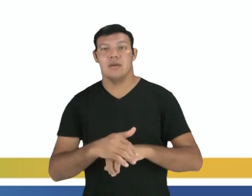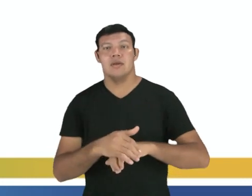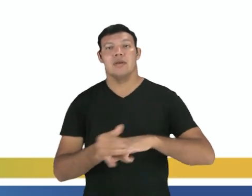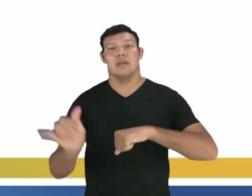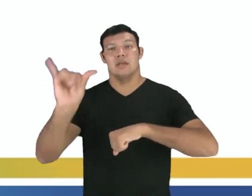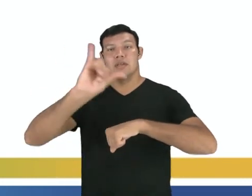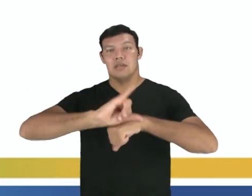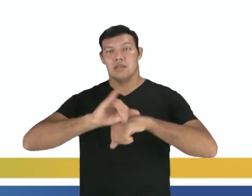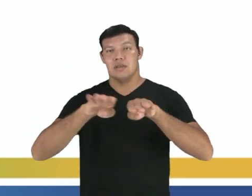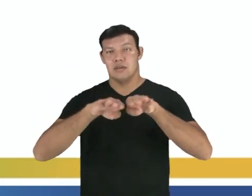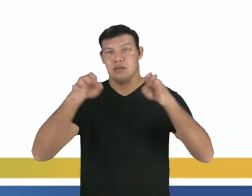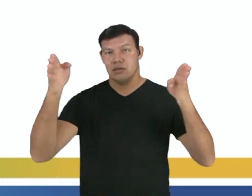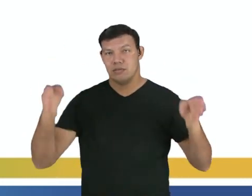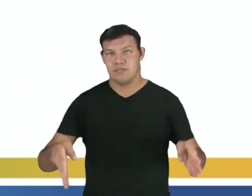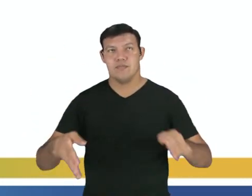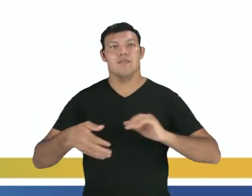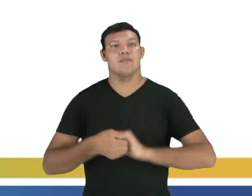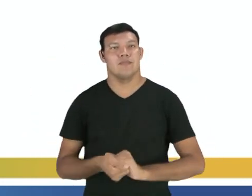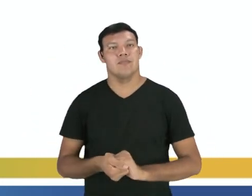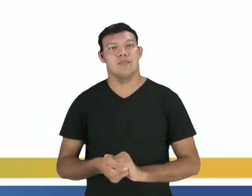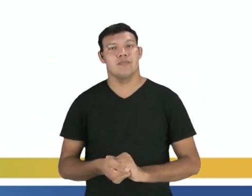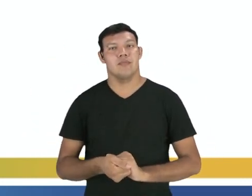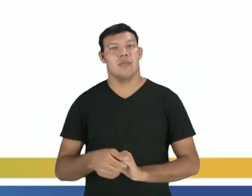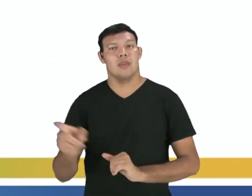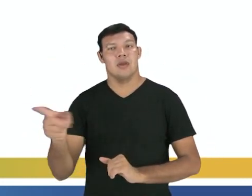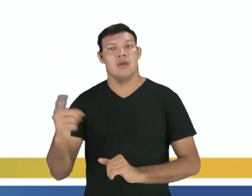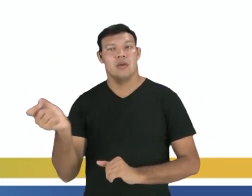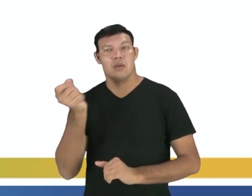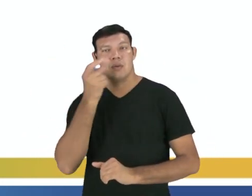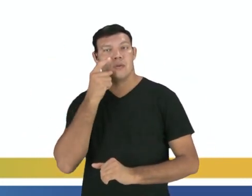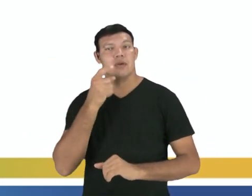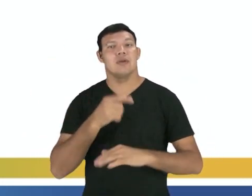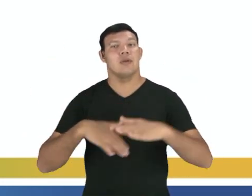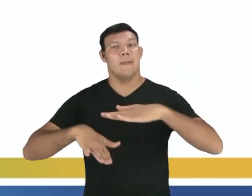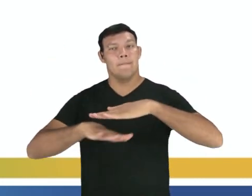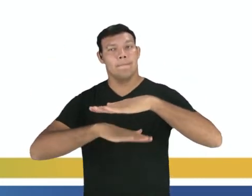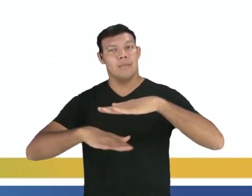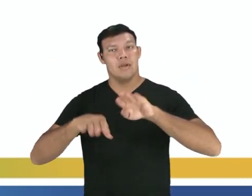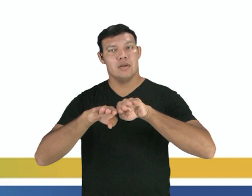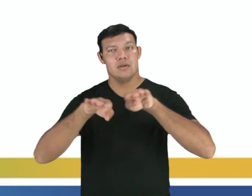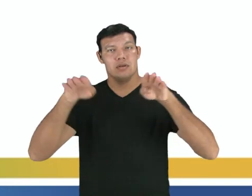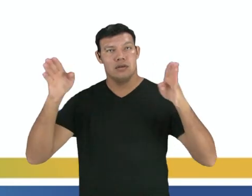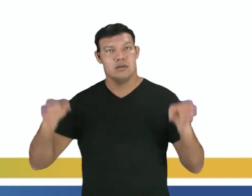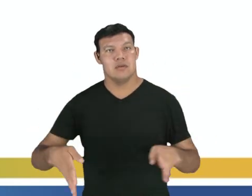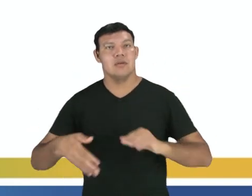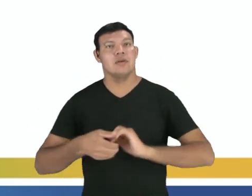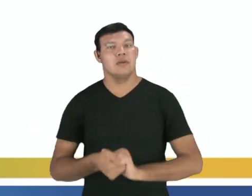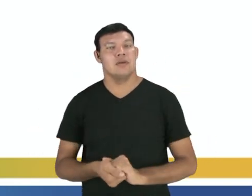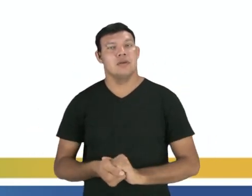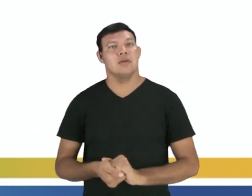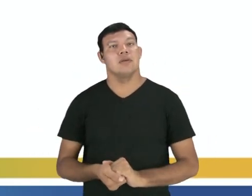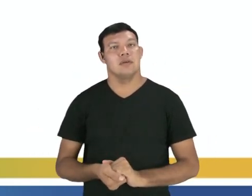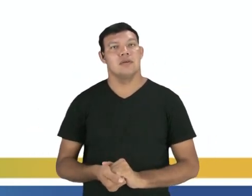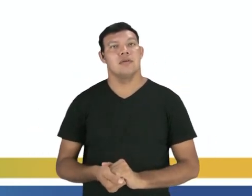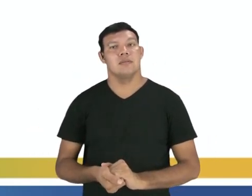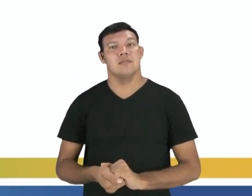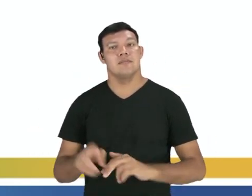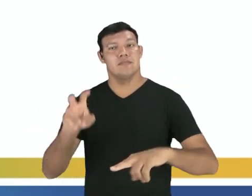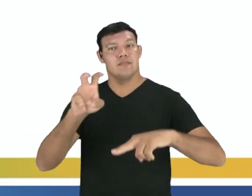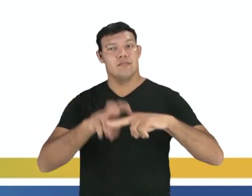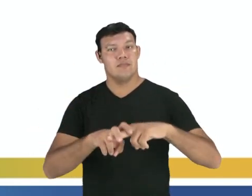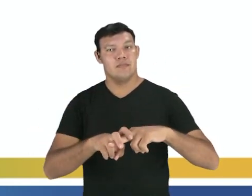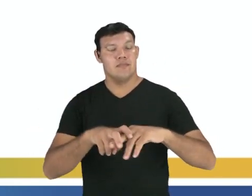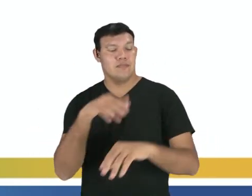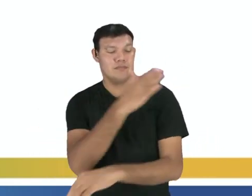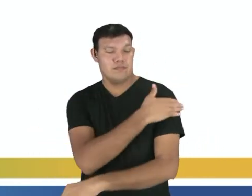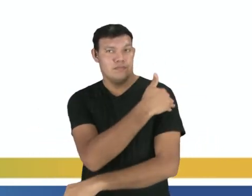mesa e o Nordeste o rato está debaixo da mesa e deixar snacks Sudeste a cadeira está